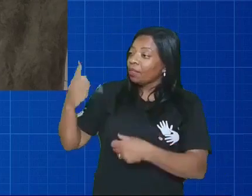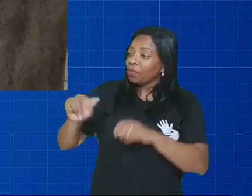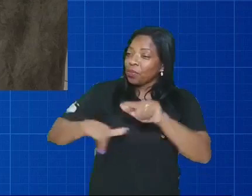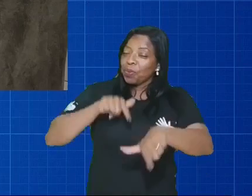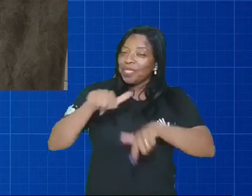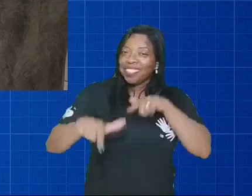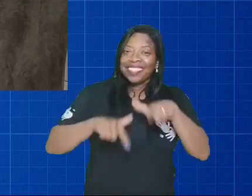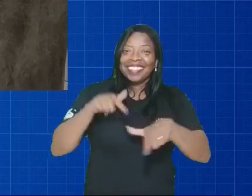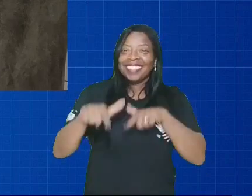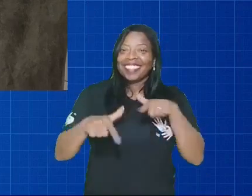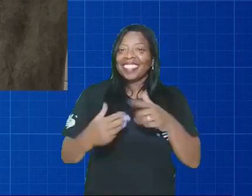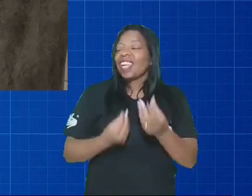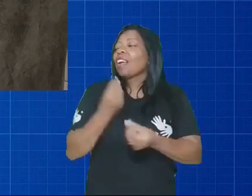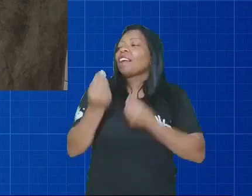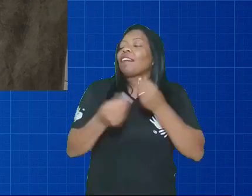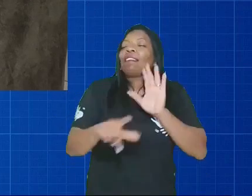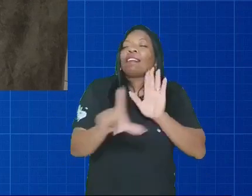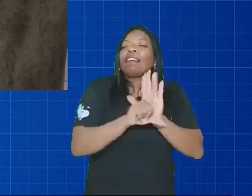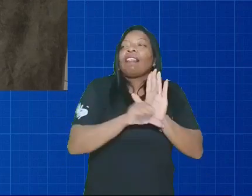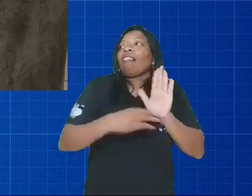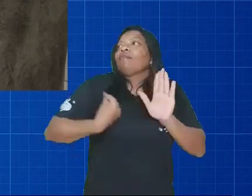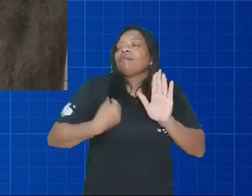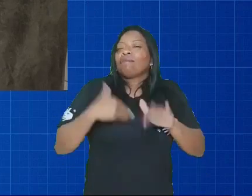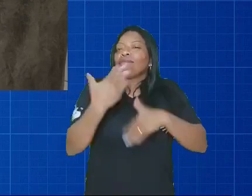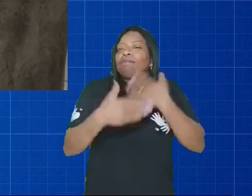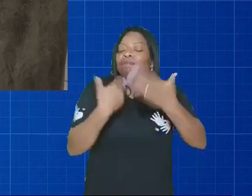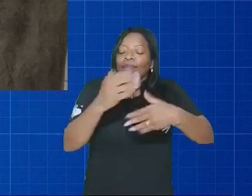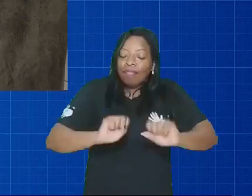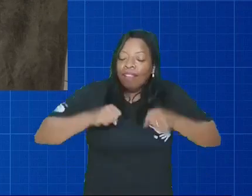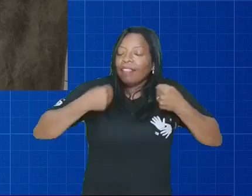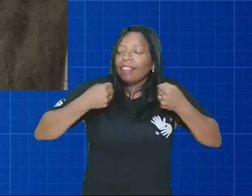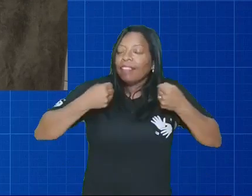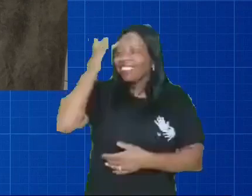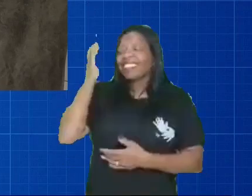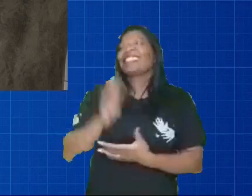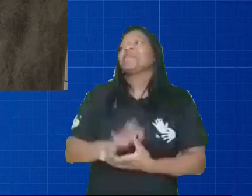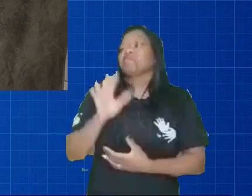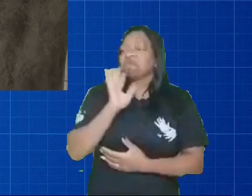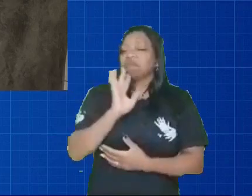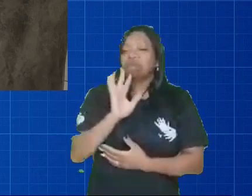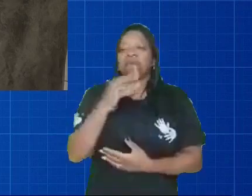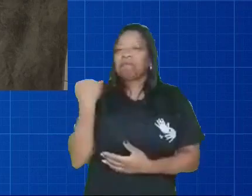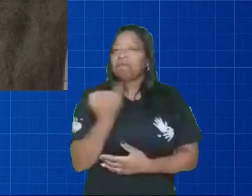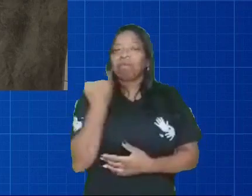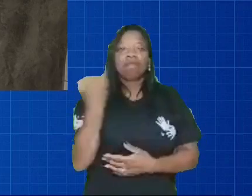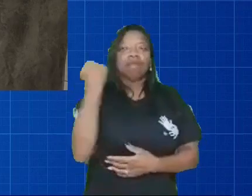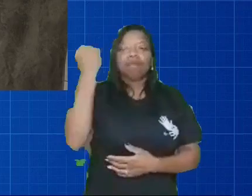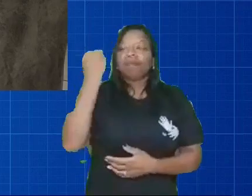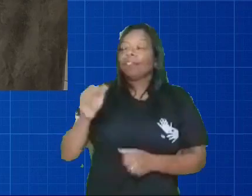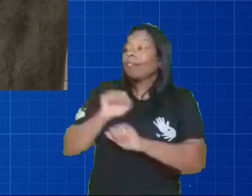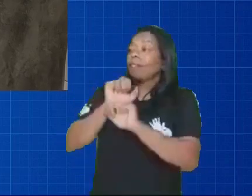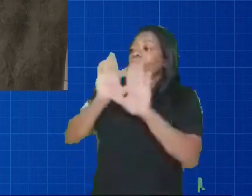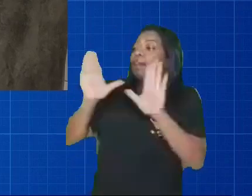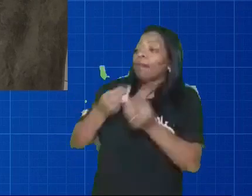trabalho, né, e essa questão de tornar essa lei viva, presente no cotidiano das pessoas, né, eu acho que é muito importante a gente